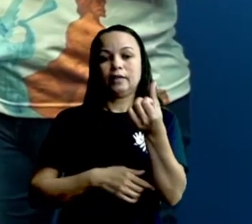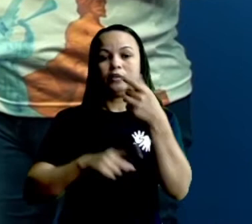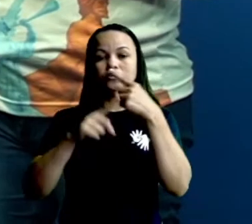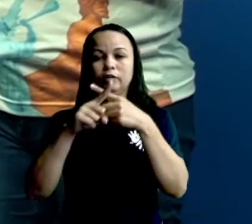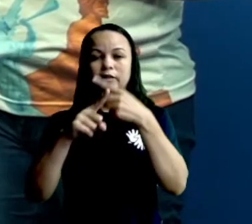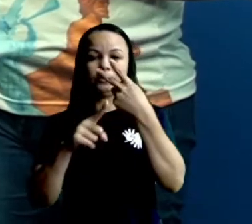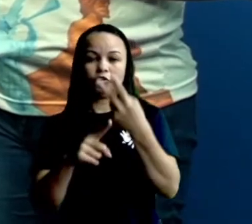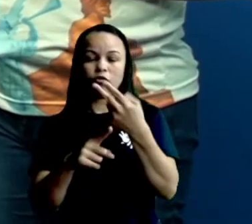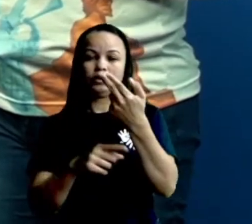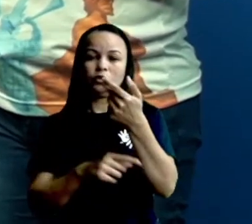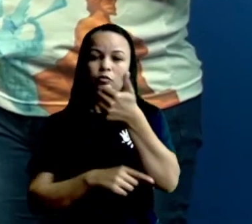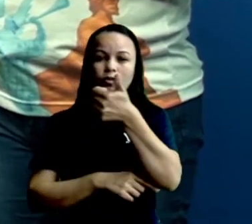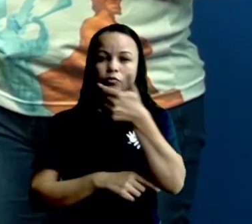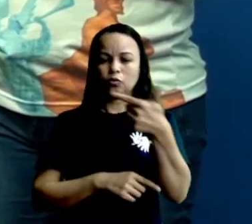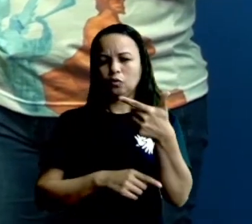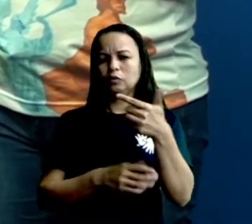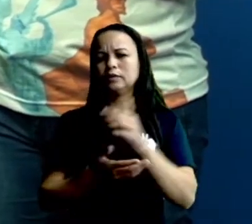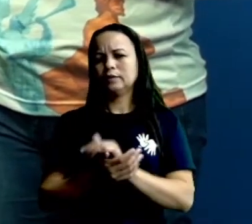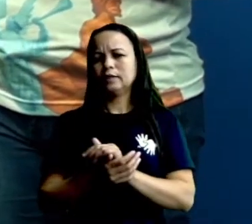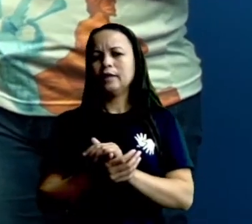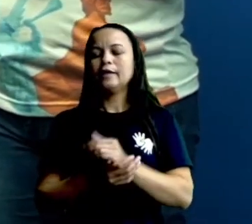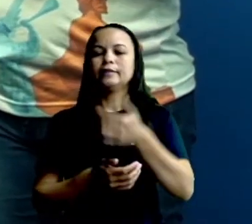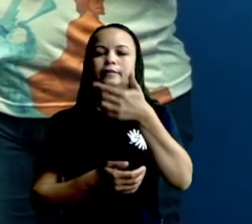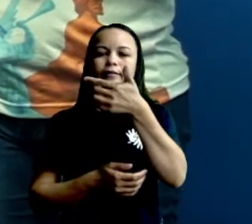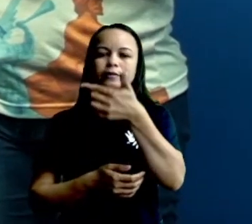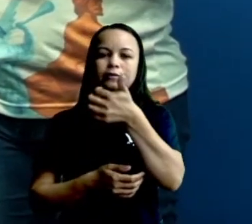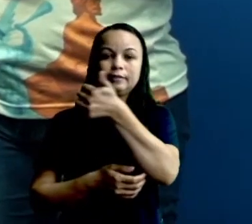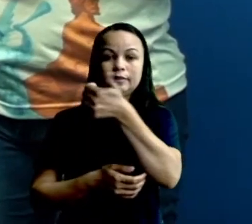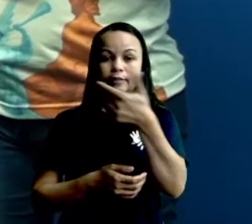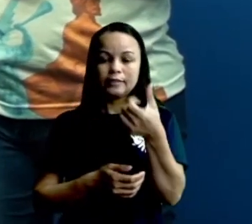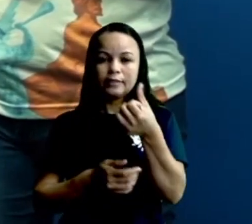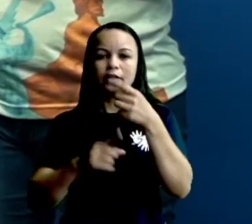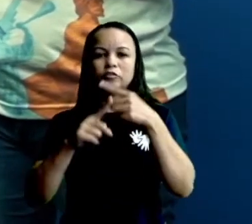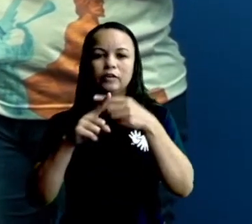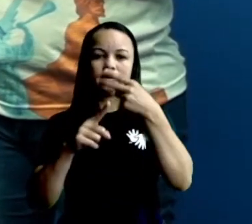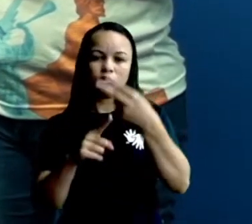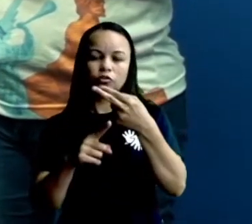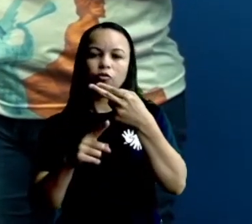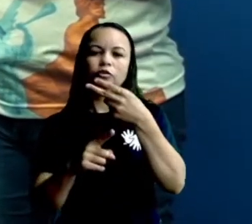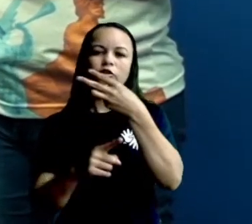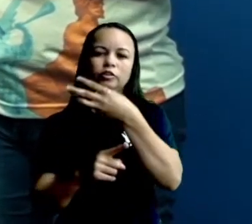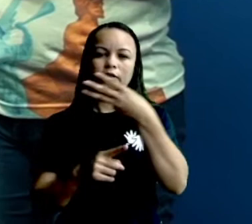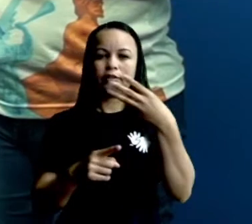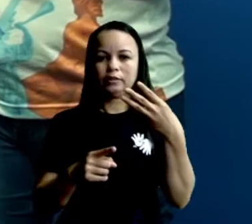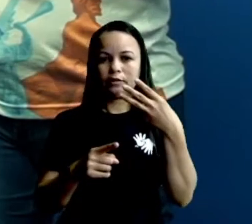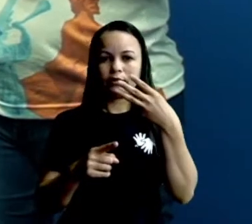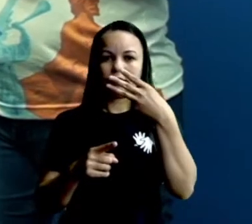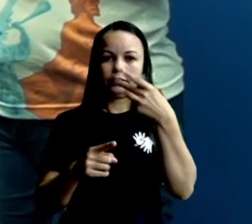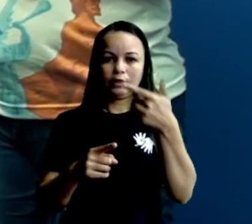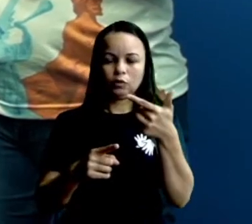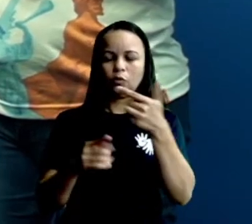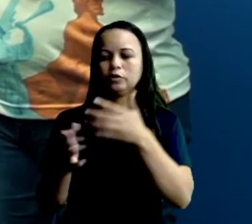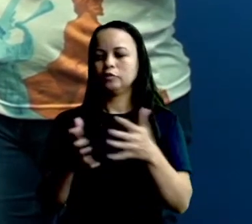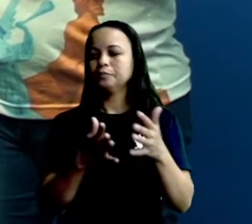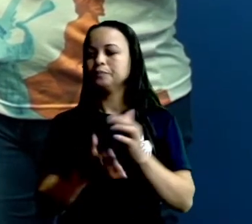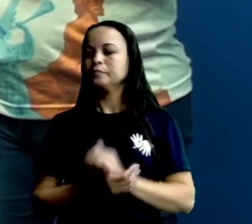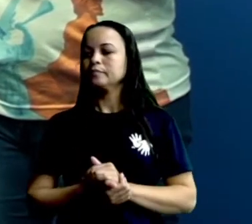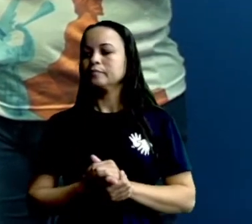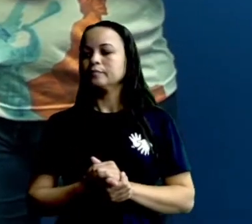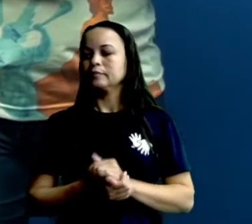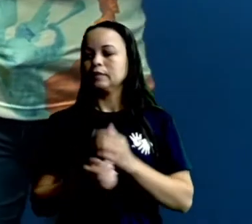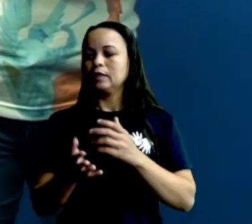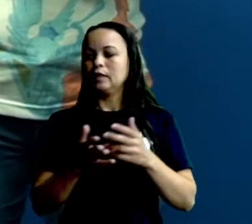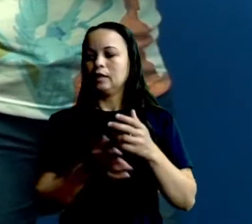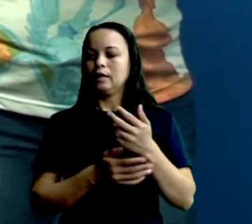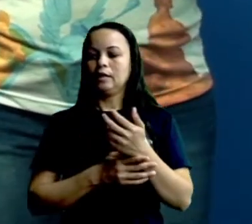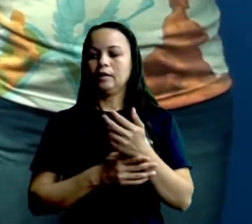12. 16 vezes 2, 32. 12 vezes 2, 24. E 32 vezes